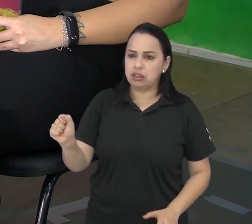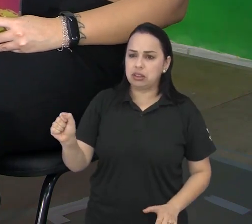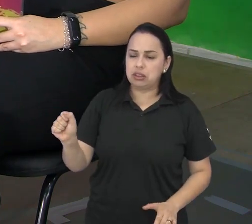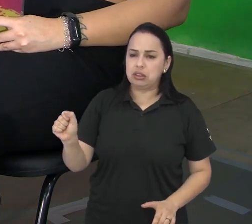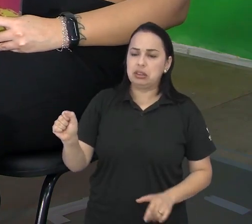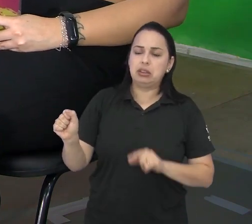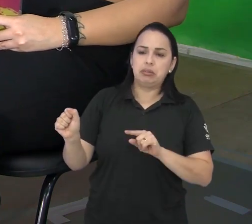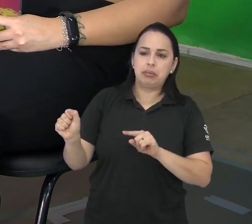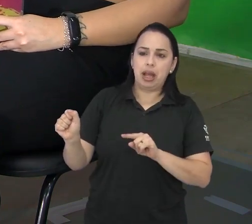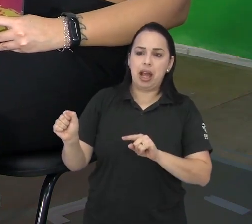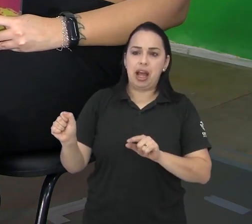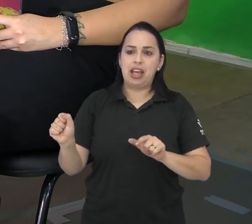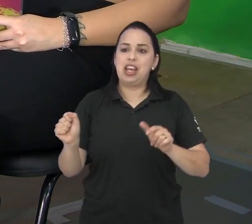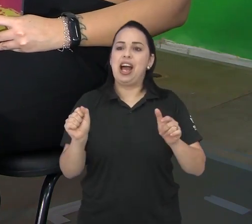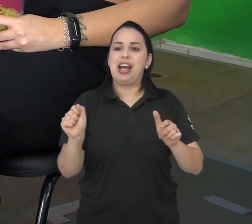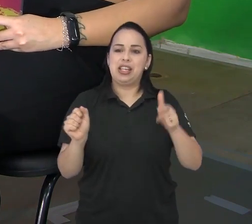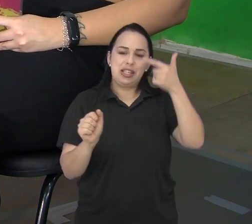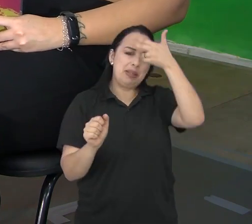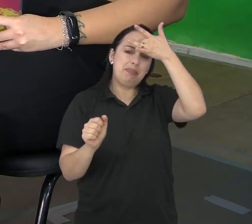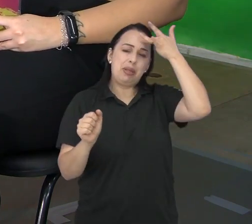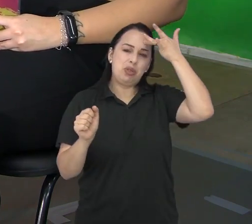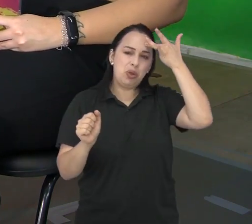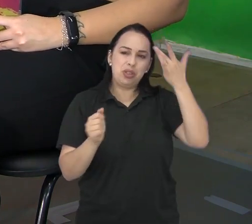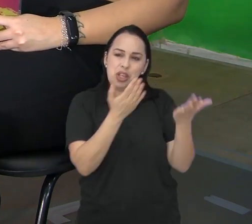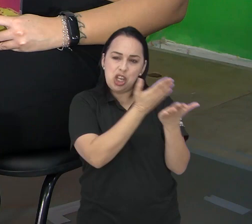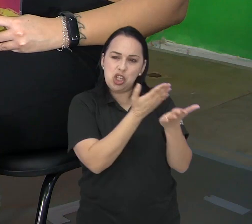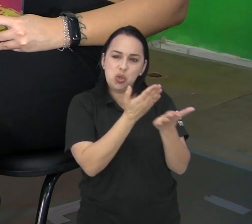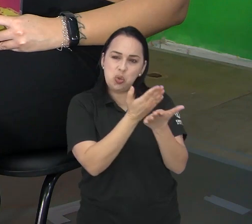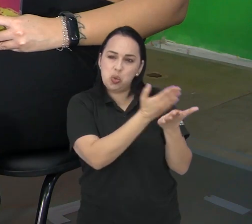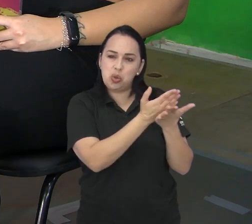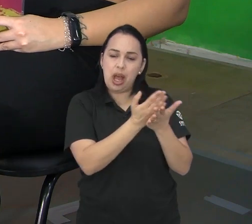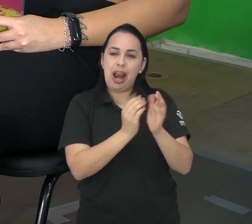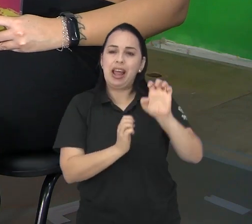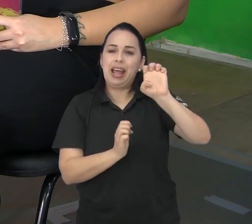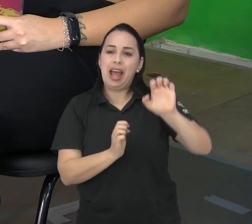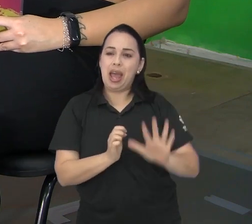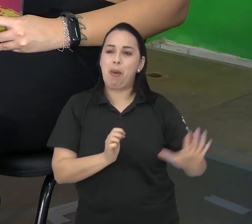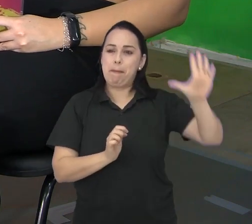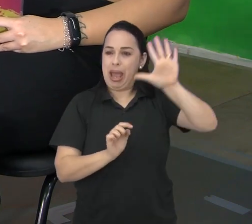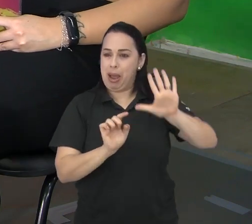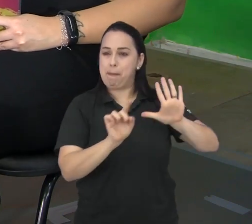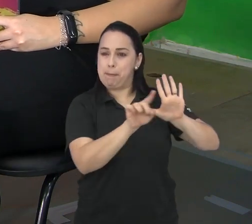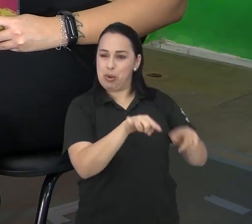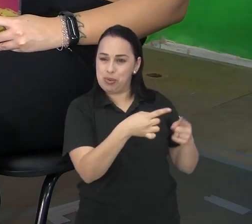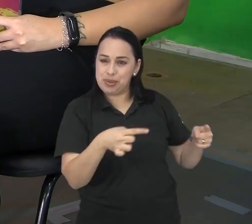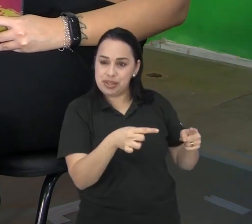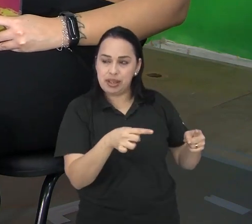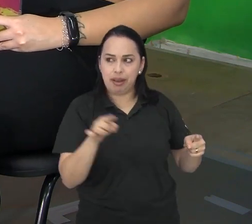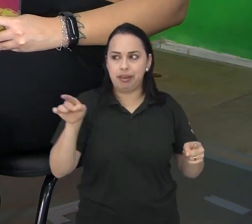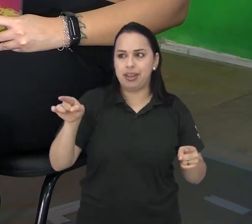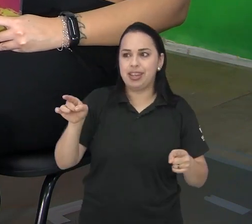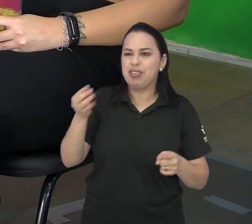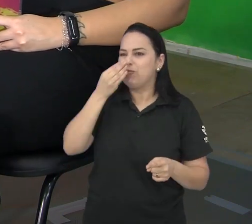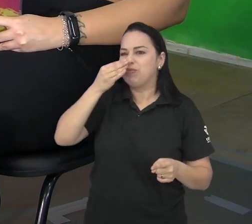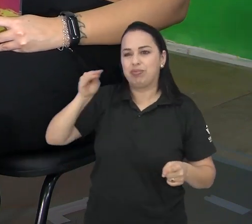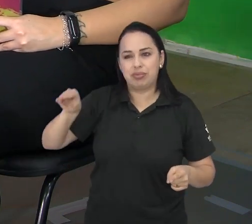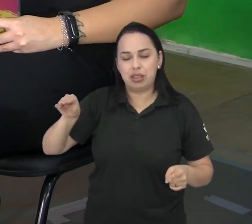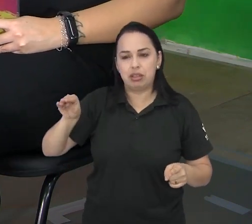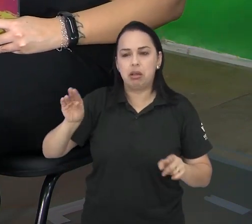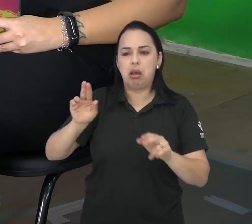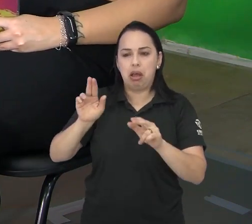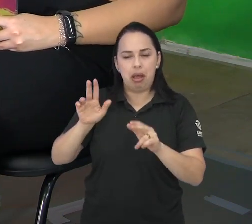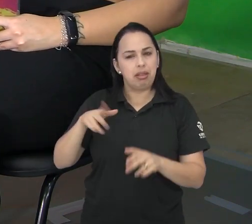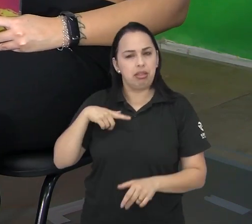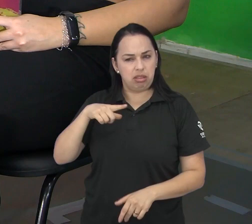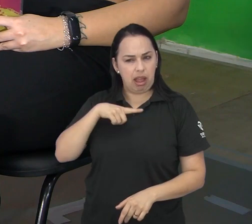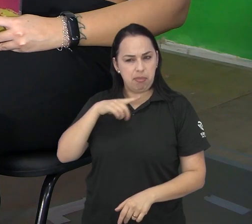mais estudado, o que é colocado mais como base é mais o que vem de origem europeia. E por isso é interessante trazer esse tipo de conteúdo,